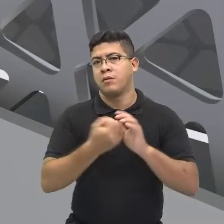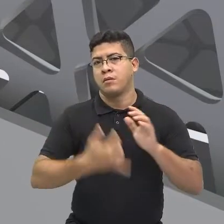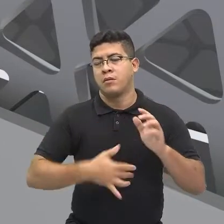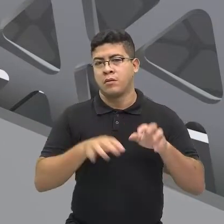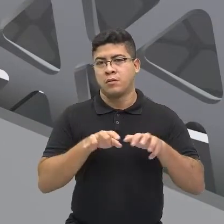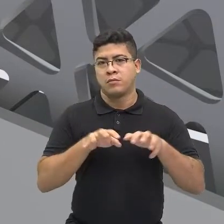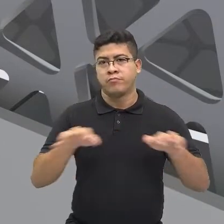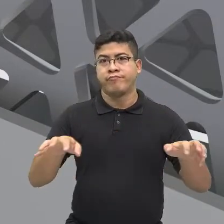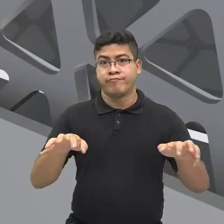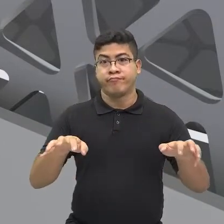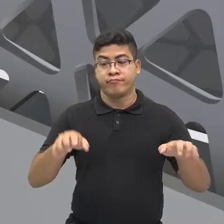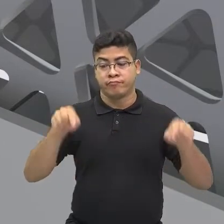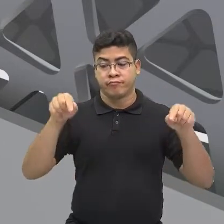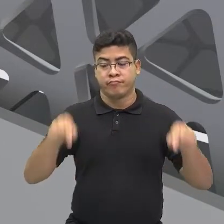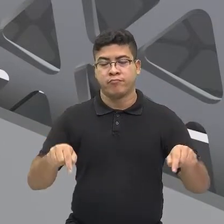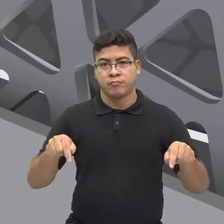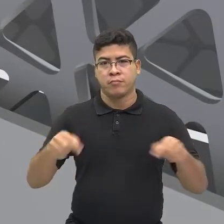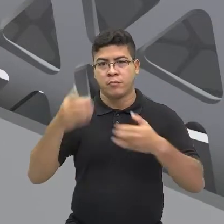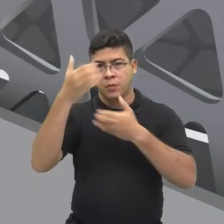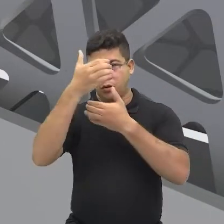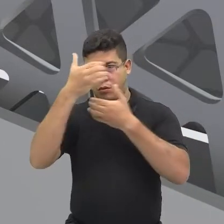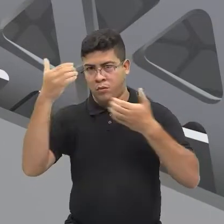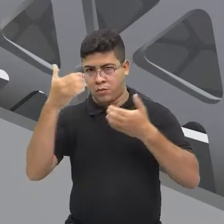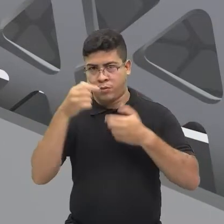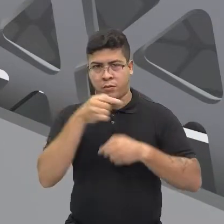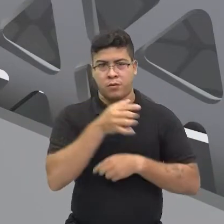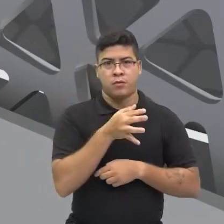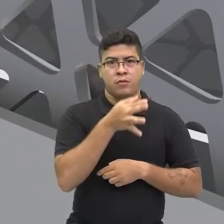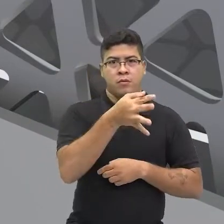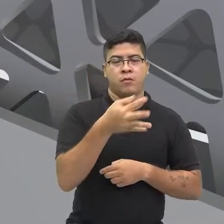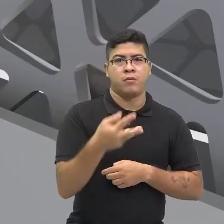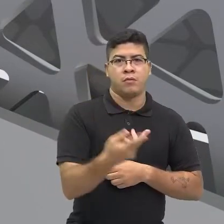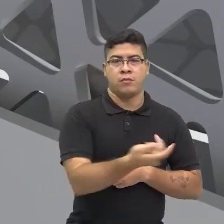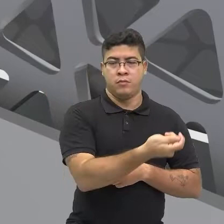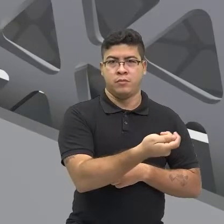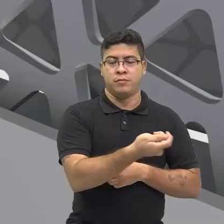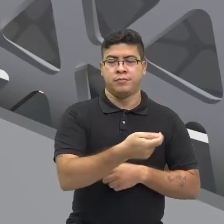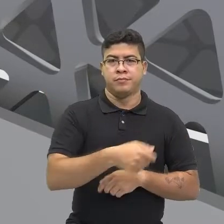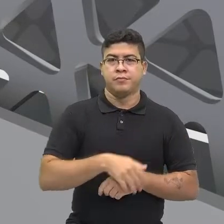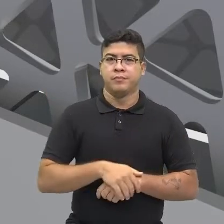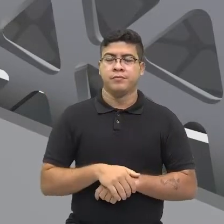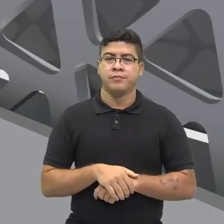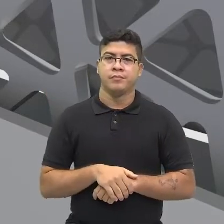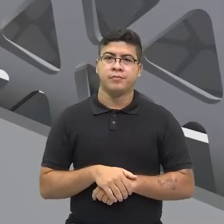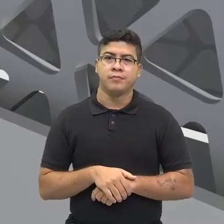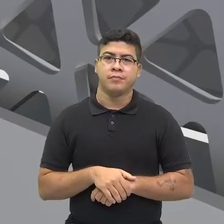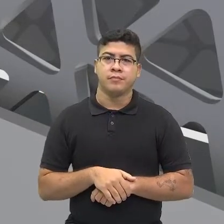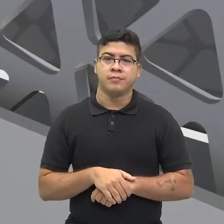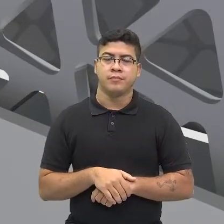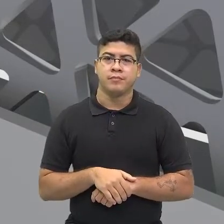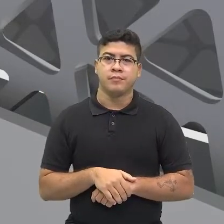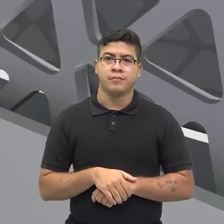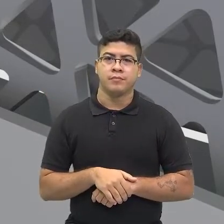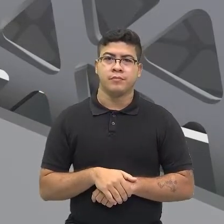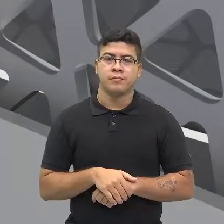que ela vai explicar desse movimento, cubismo e do futurismo. Olha